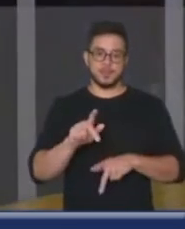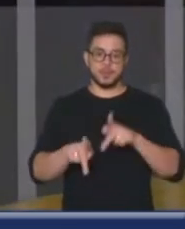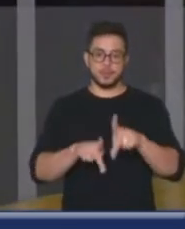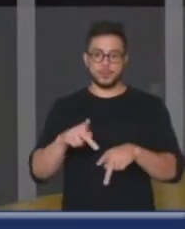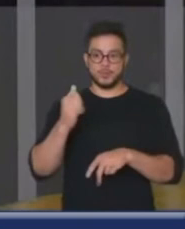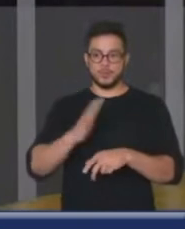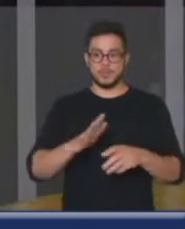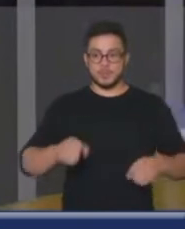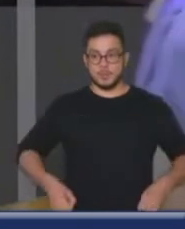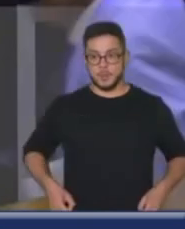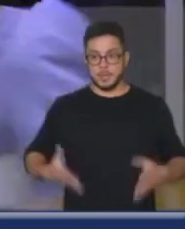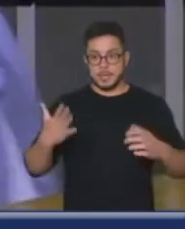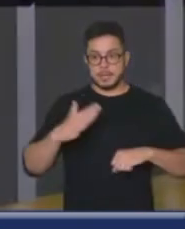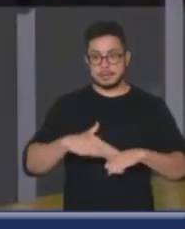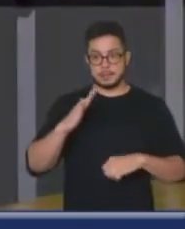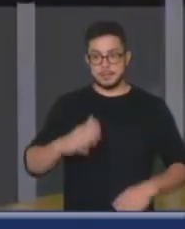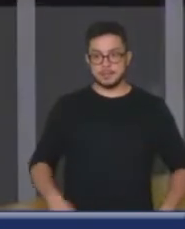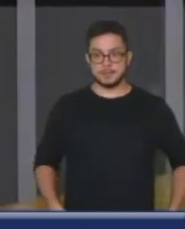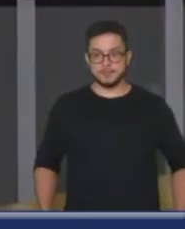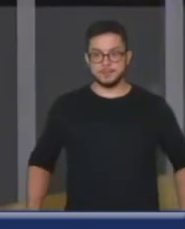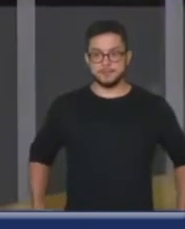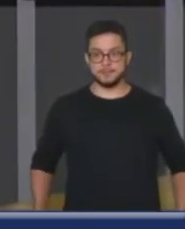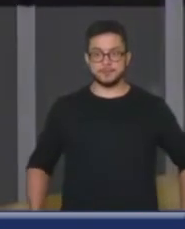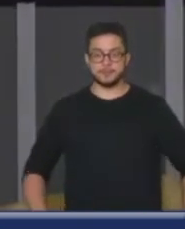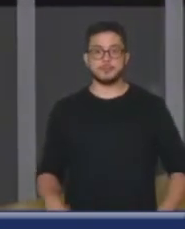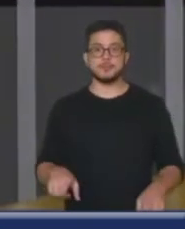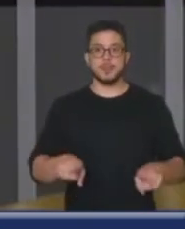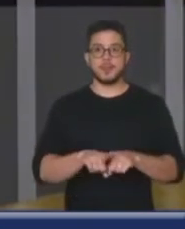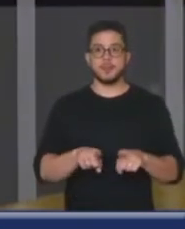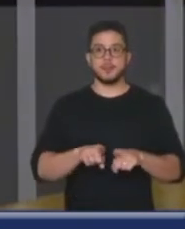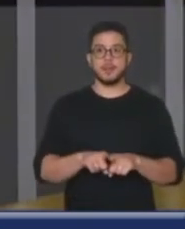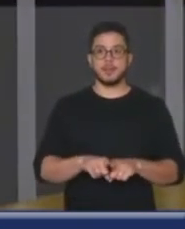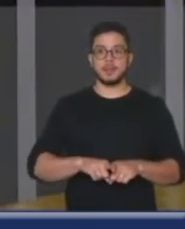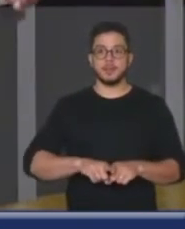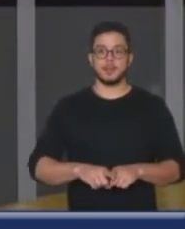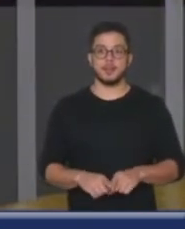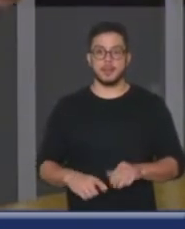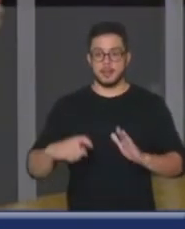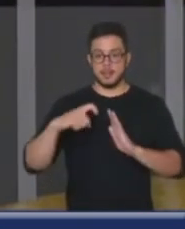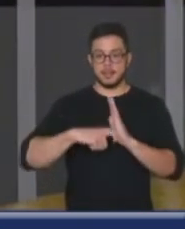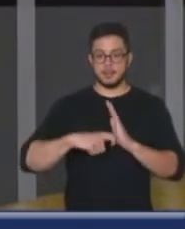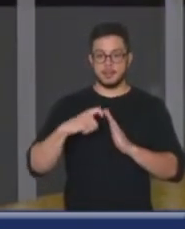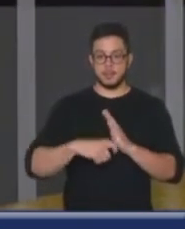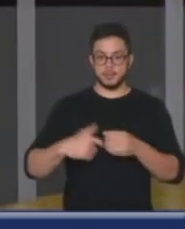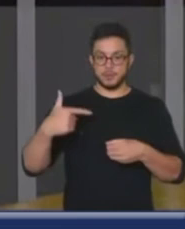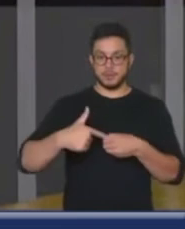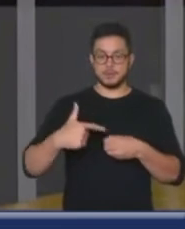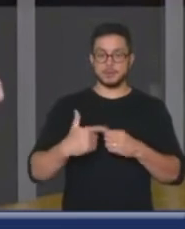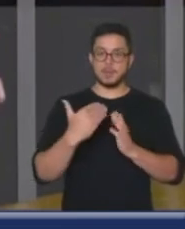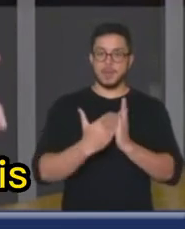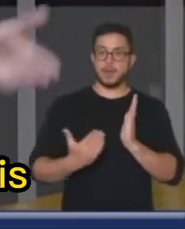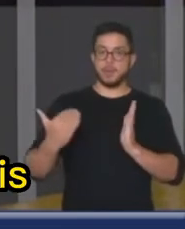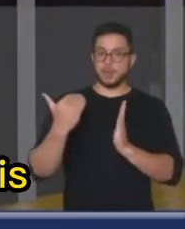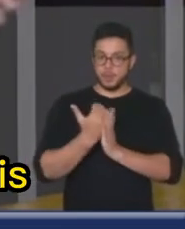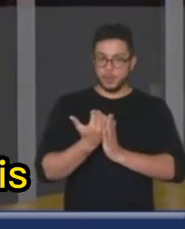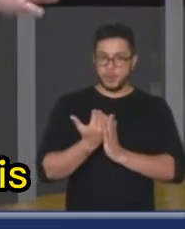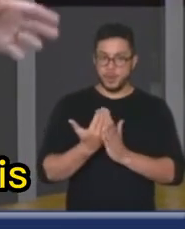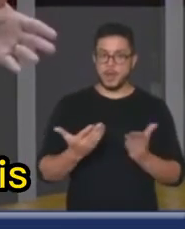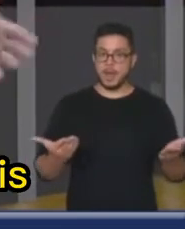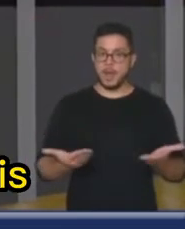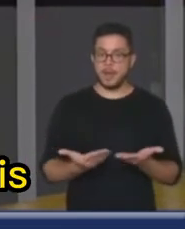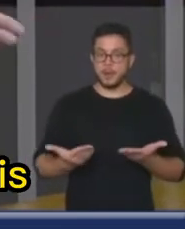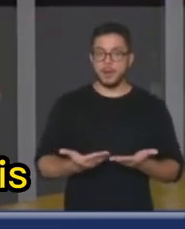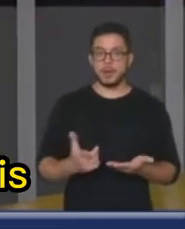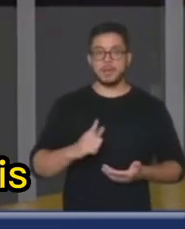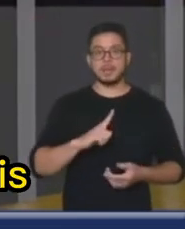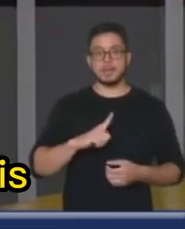gasolina, fazendo com que a nossa gasolina hoje seja 10% mais cara em média no Brasil e tendo uma